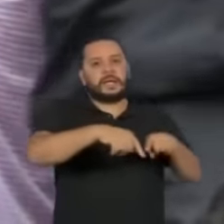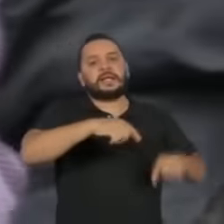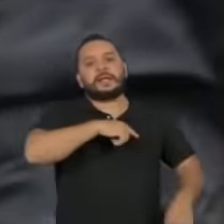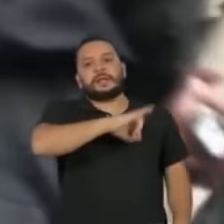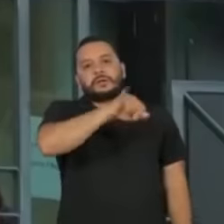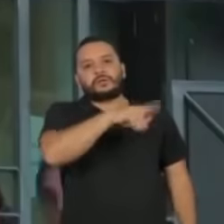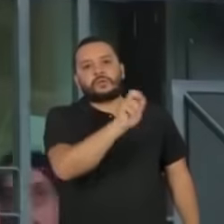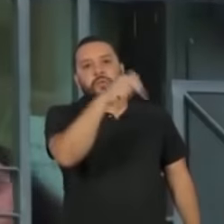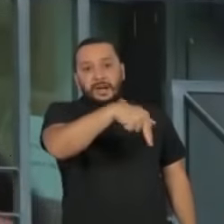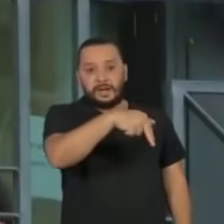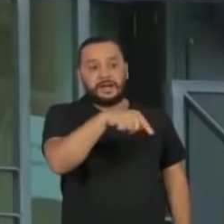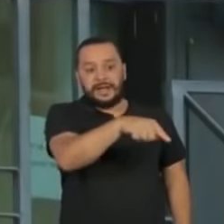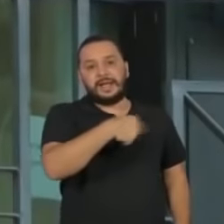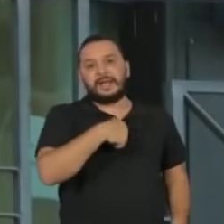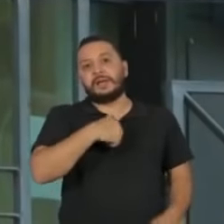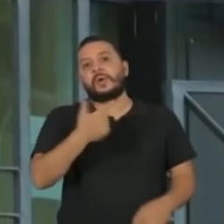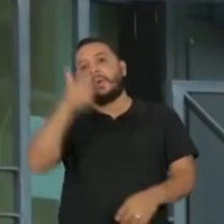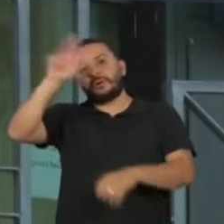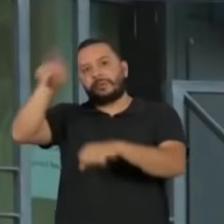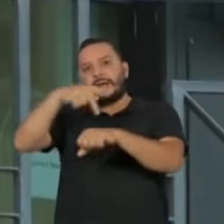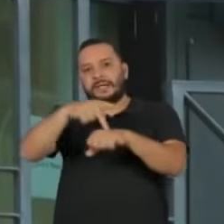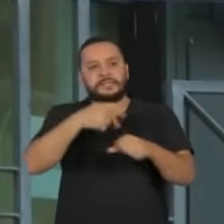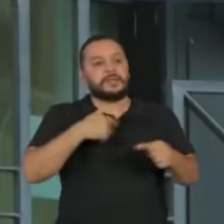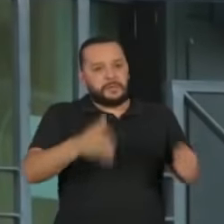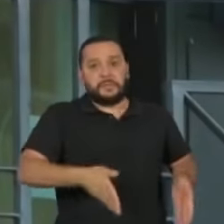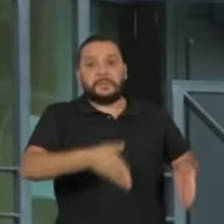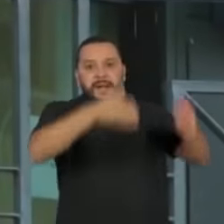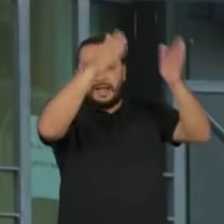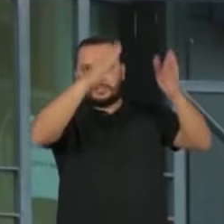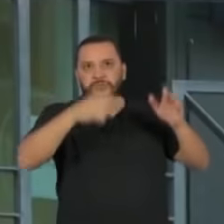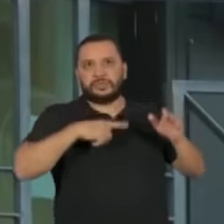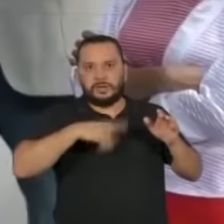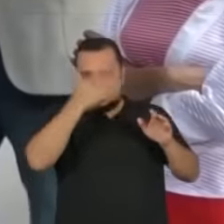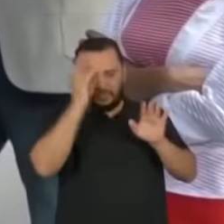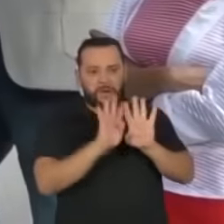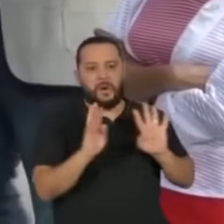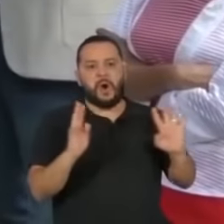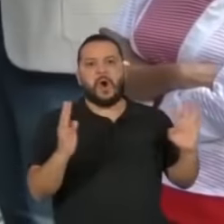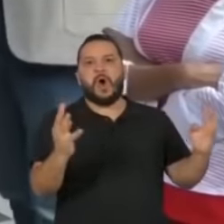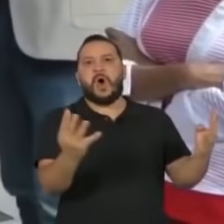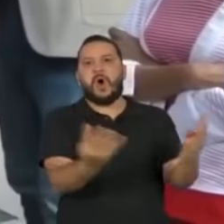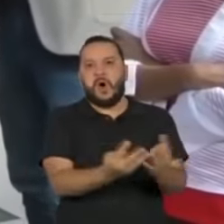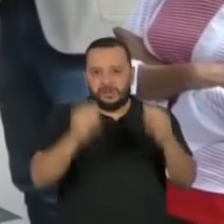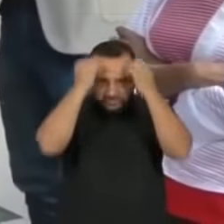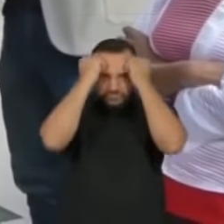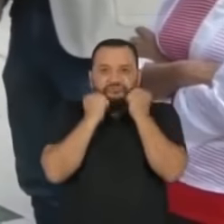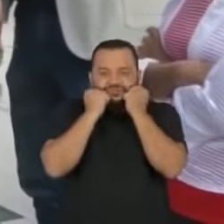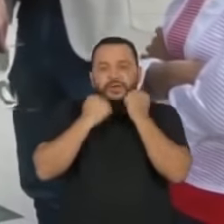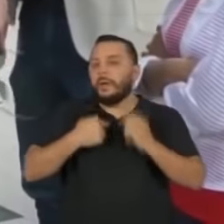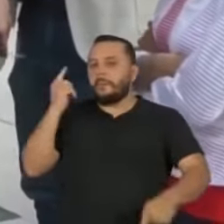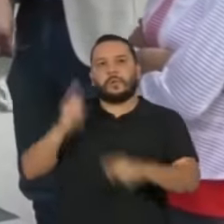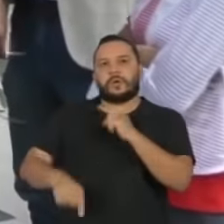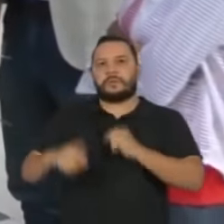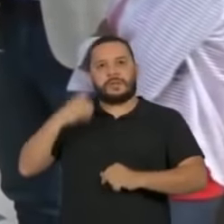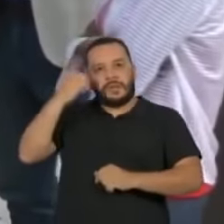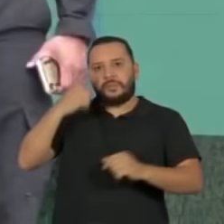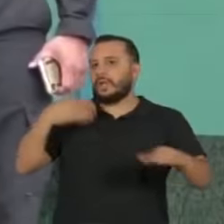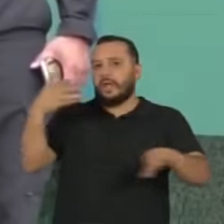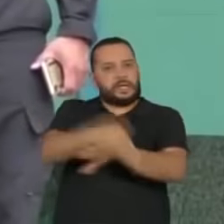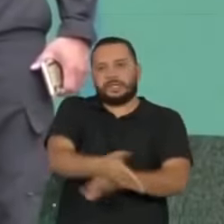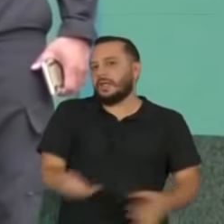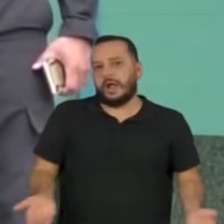fora do país. O prédio em Caracas foi cercado por agentes encapuzados que impediram deputados de entrar nas